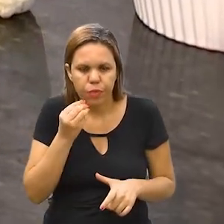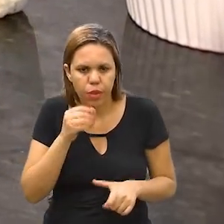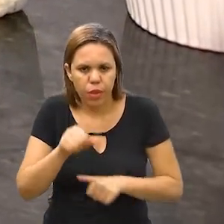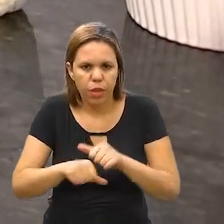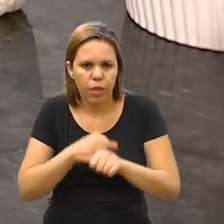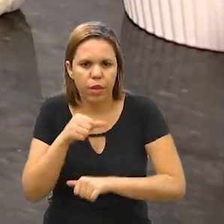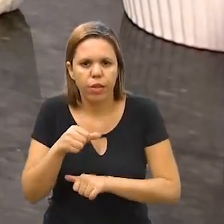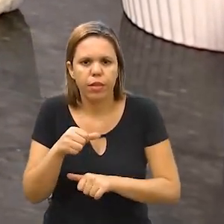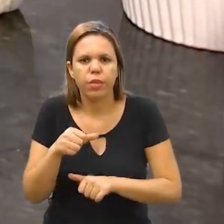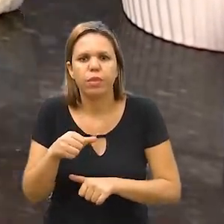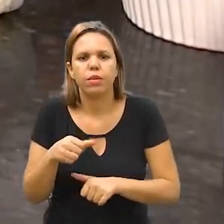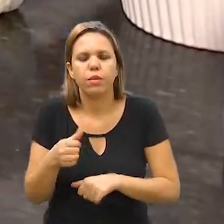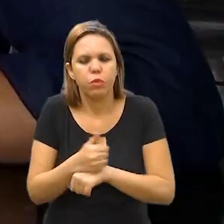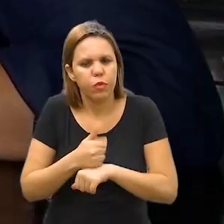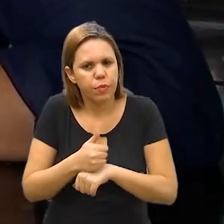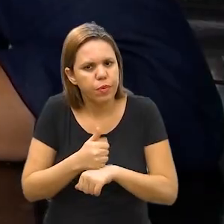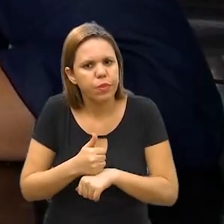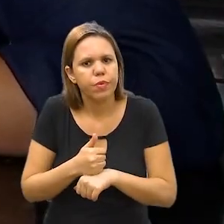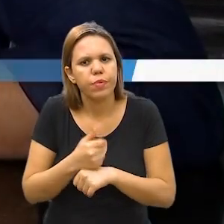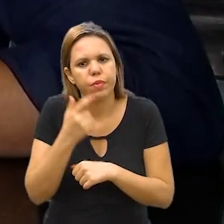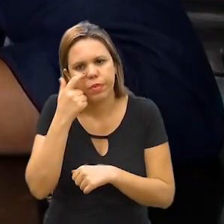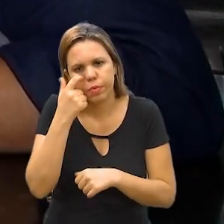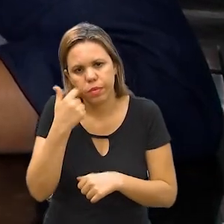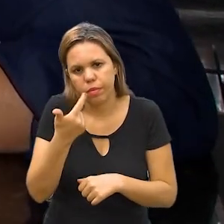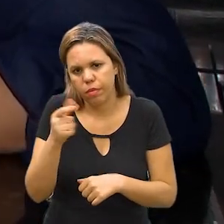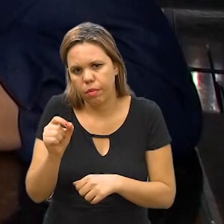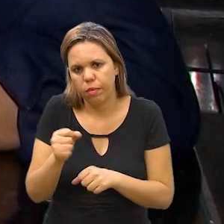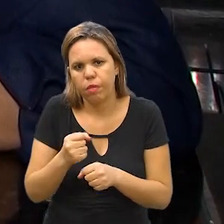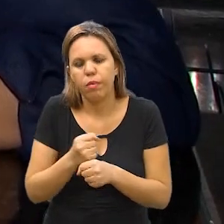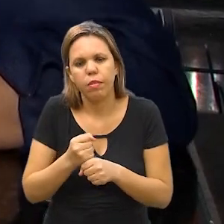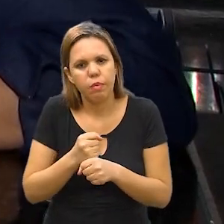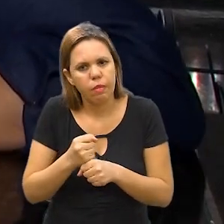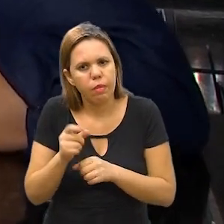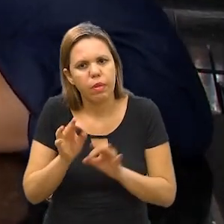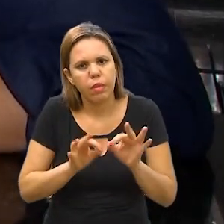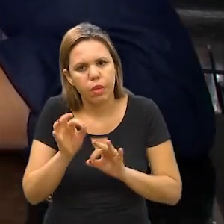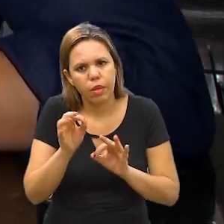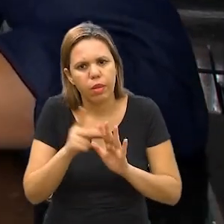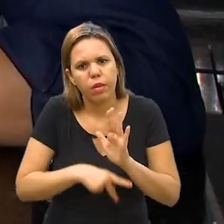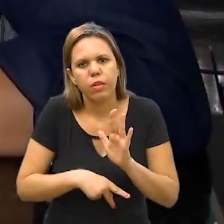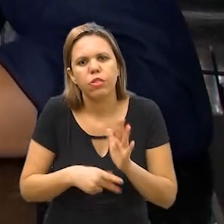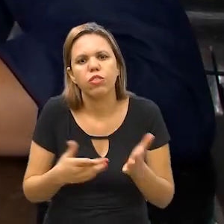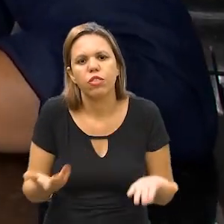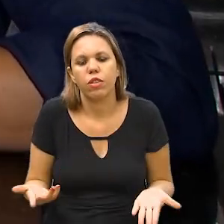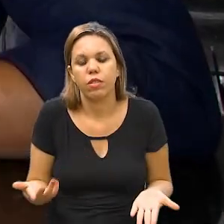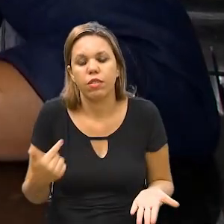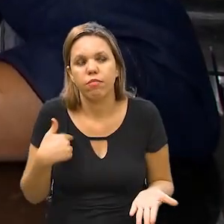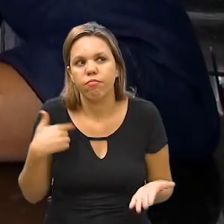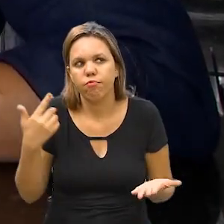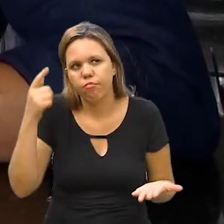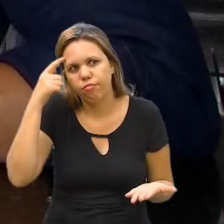mudar o percurso profissional. Trabalhei 10 anos na área de projetos E aí, quando eu voltei de